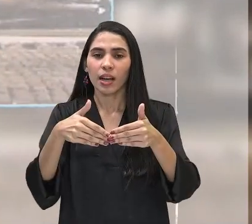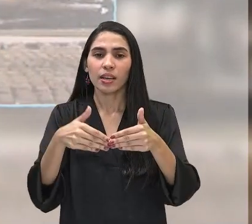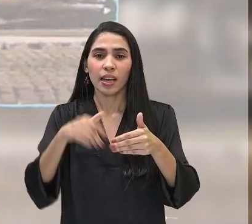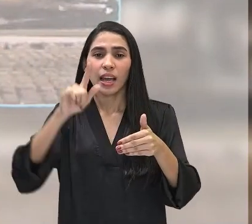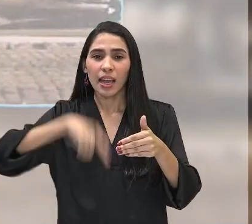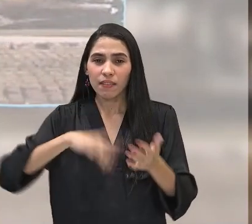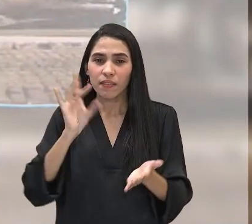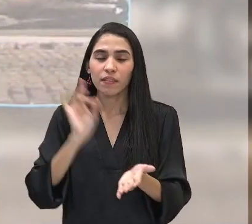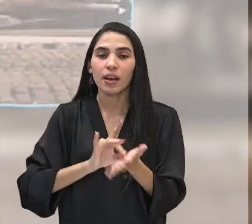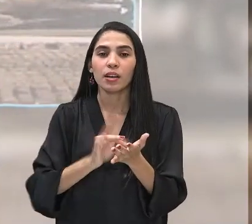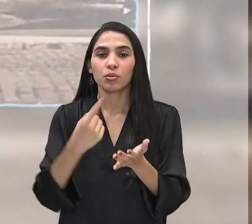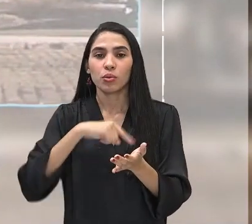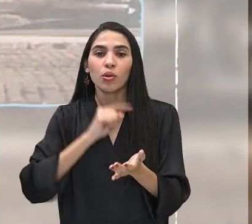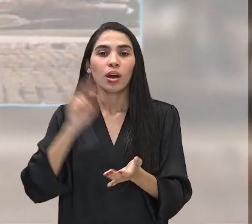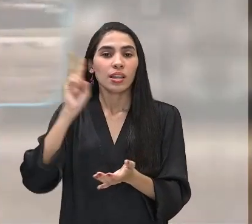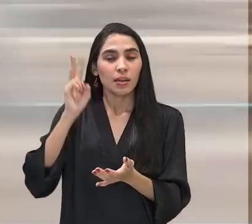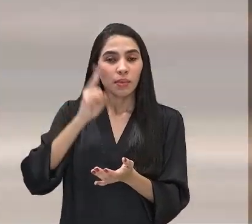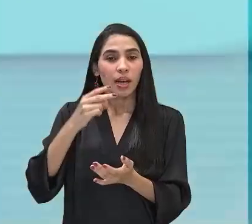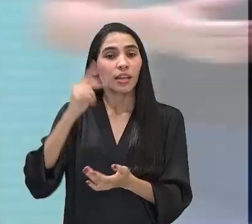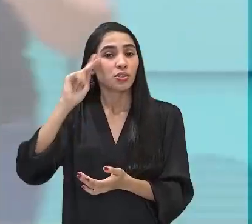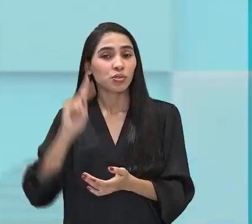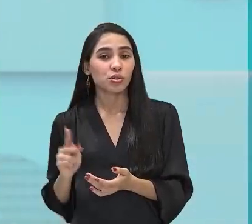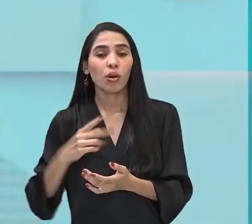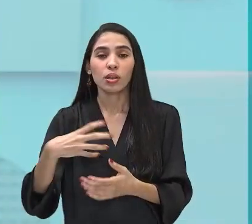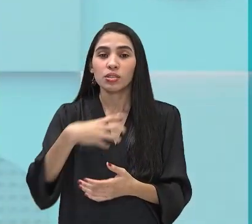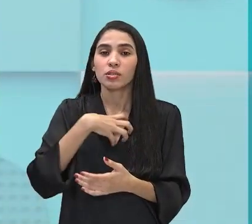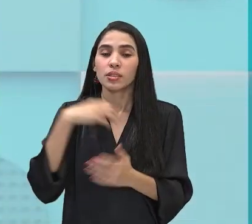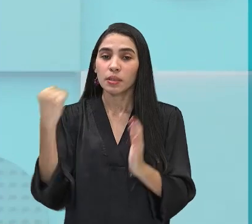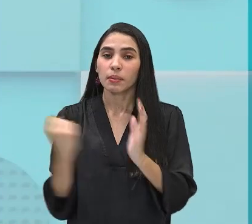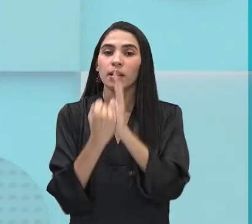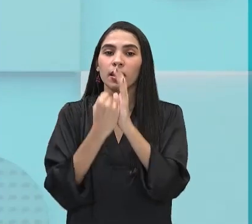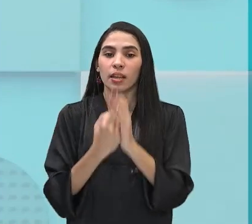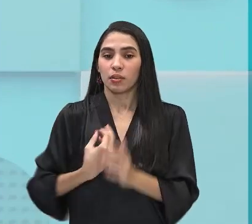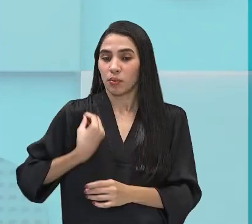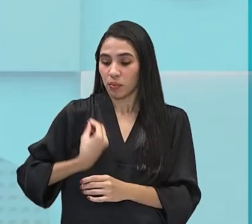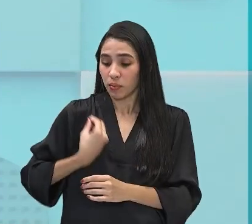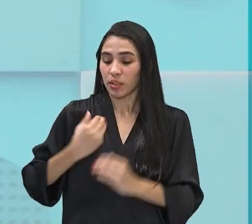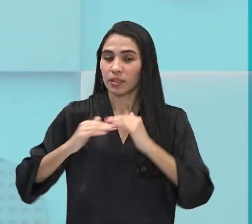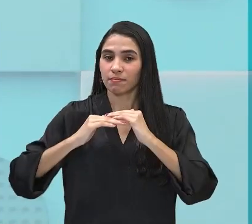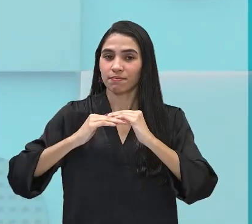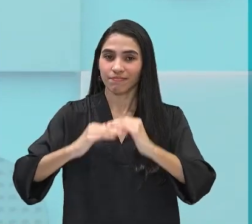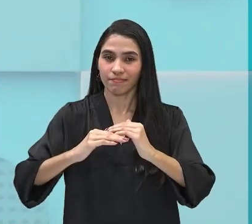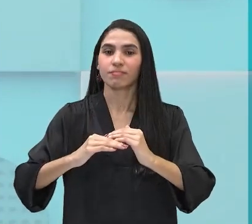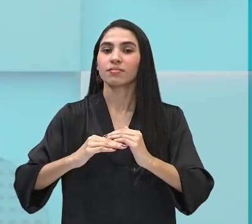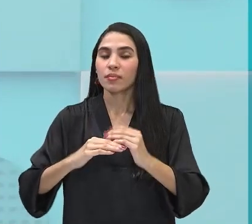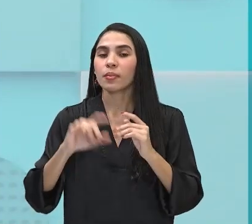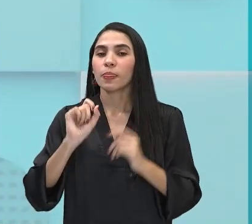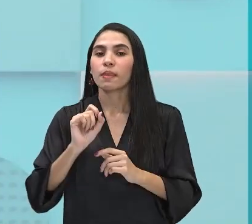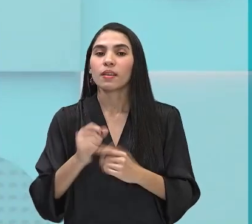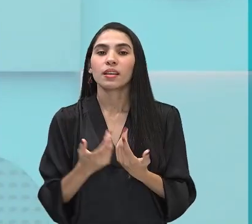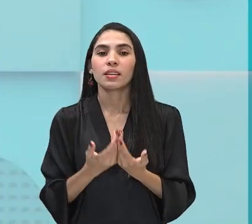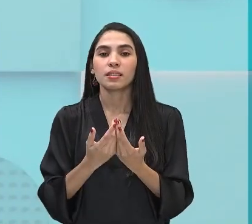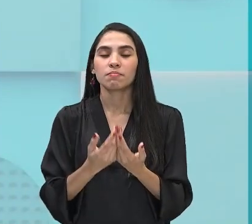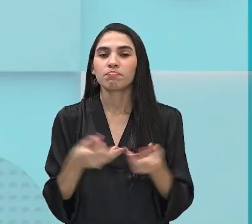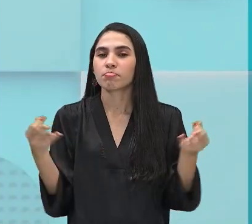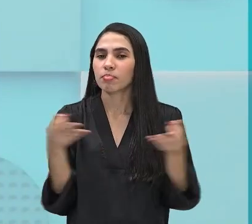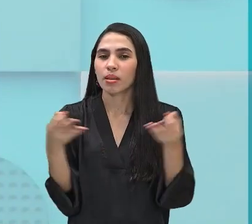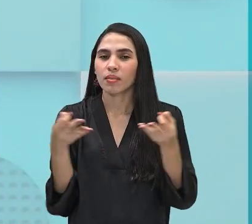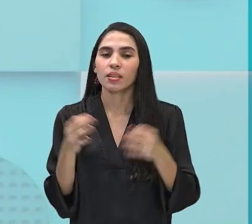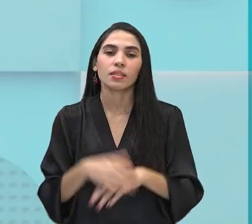com personagens reais, concretos. Suas vidas comuns foram, na verdade,